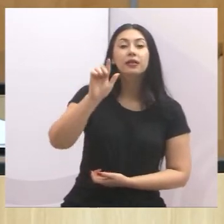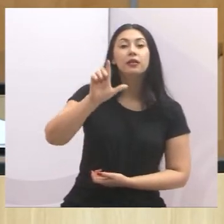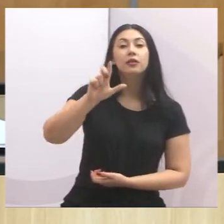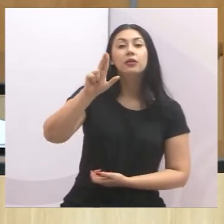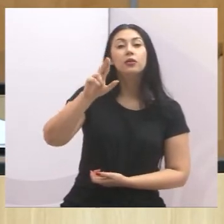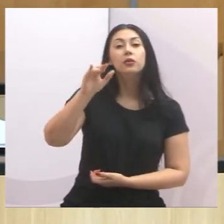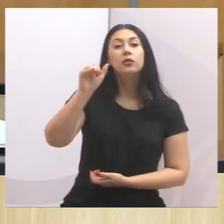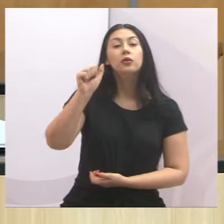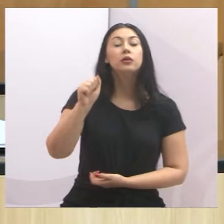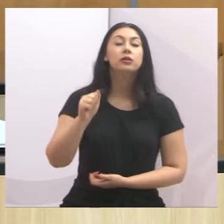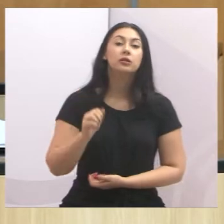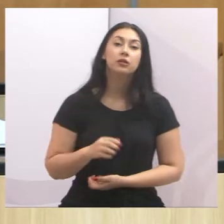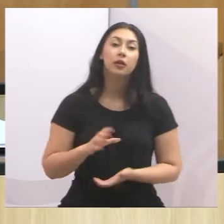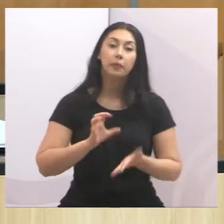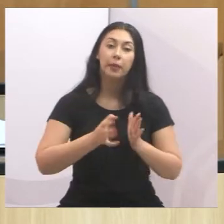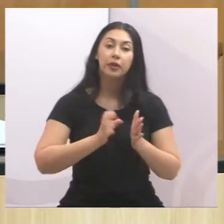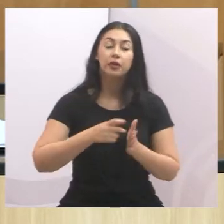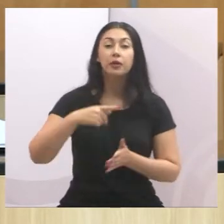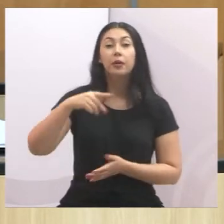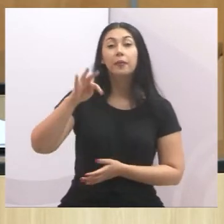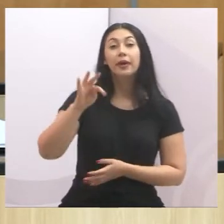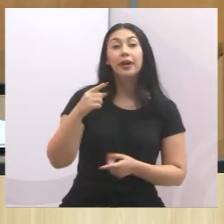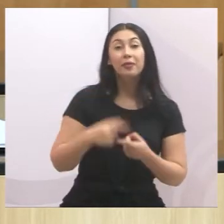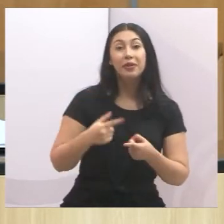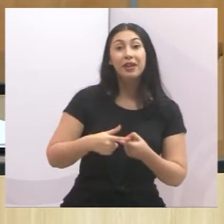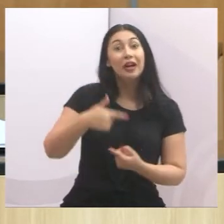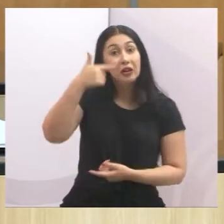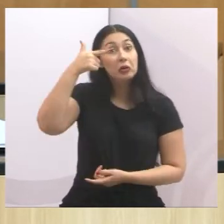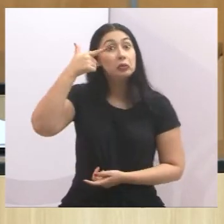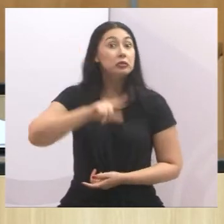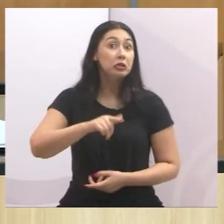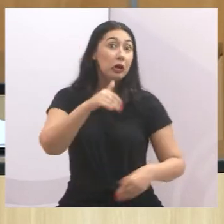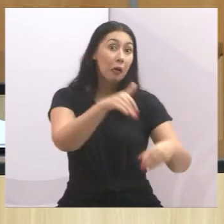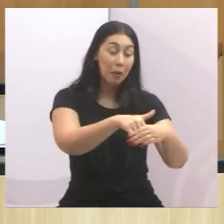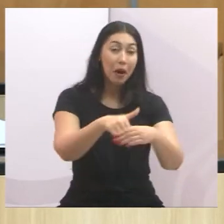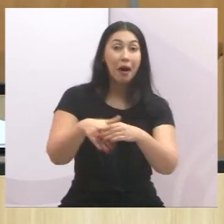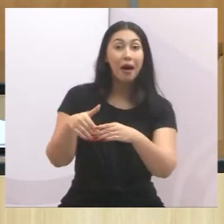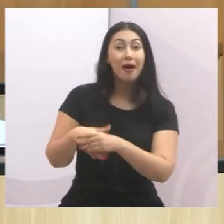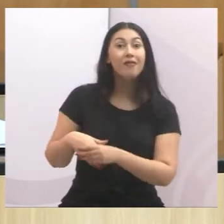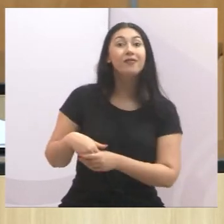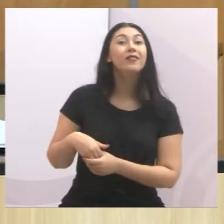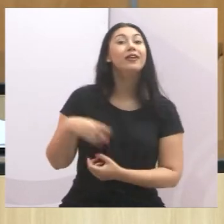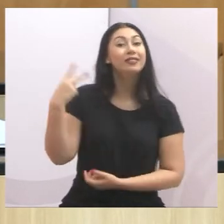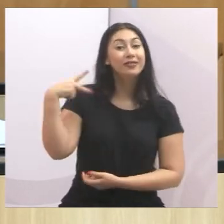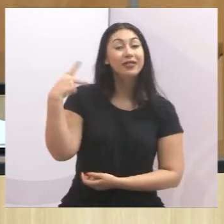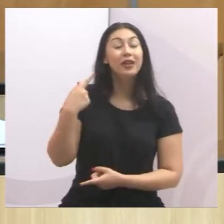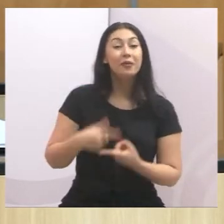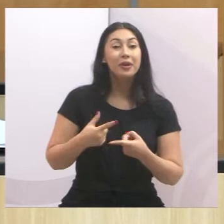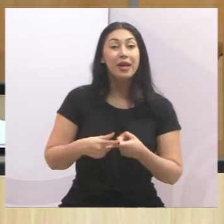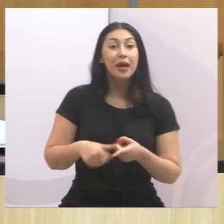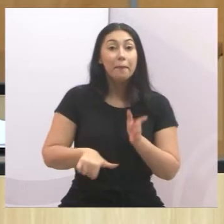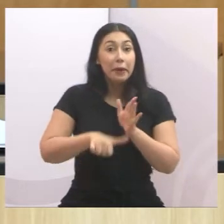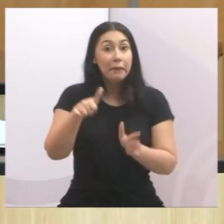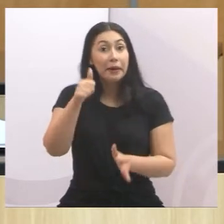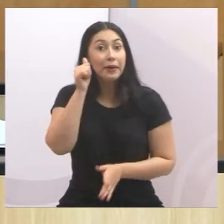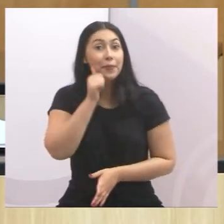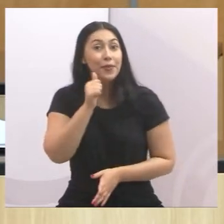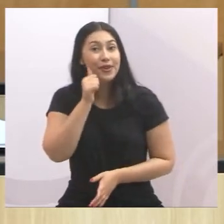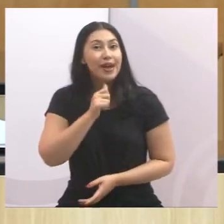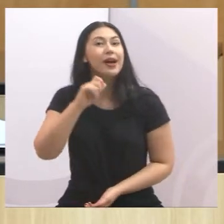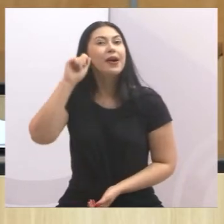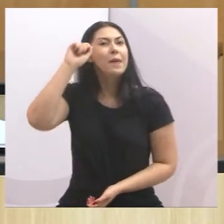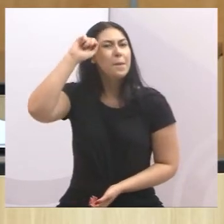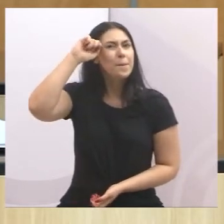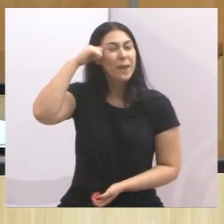PT, por sua eleição à Câmara Municipal de Joinville, sendo a primeira mulher negra a ocupar uma vaga naquele legislativo catarinense.